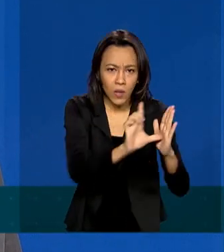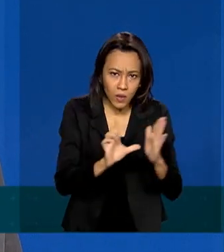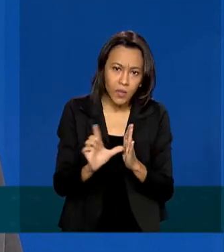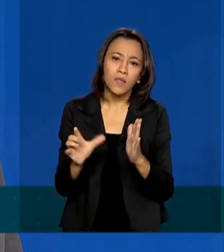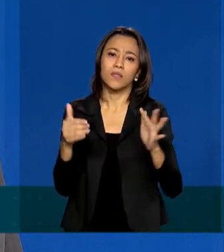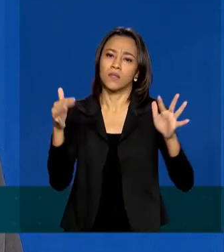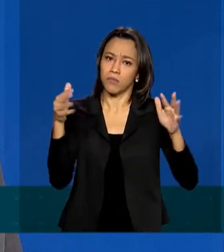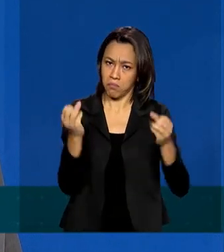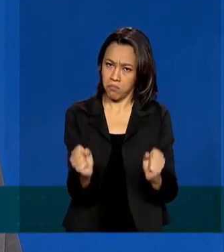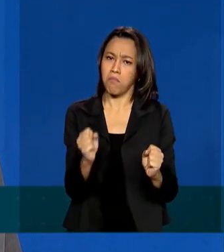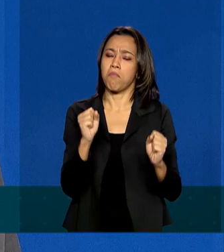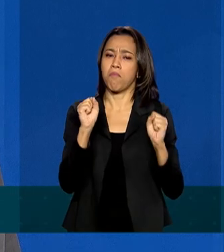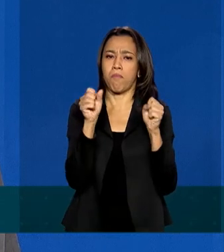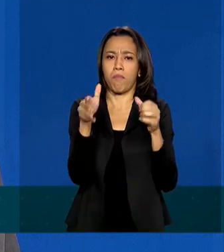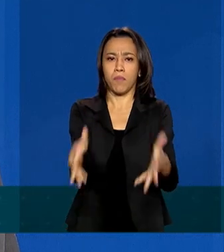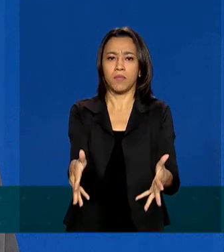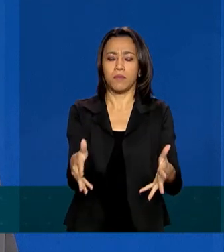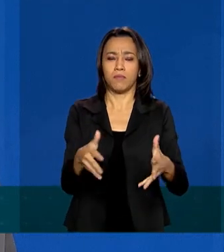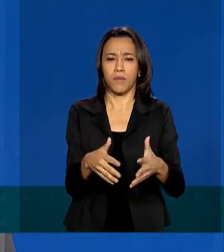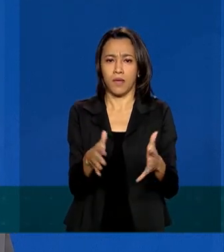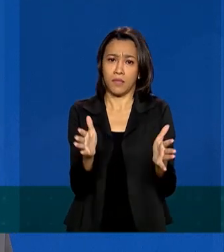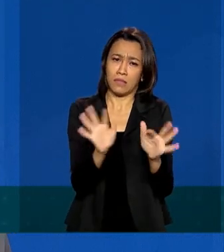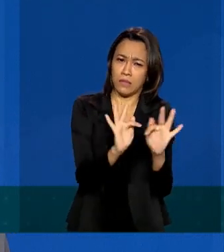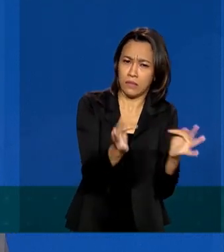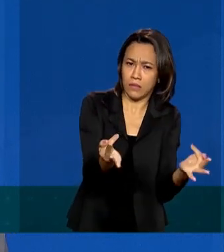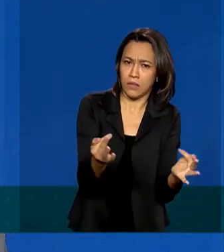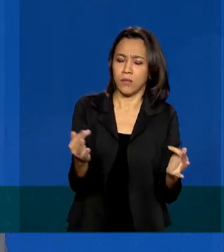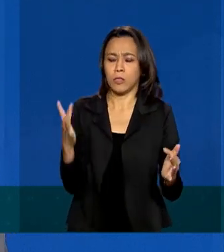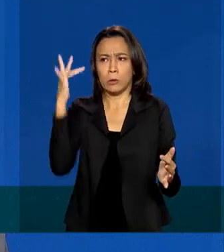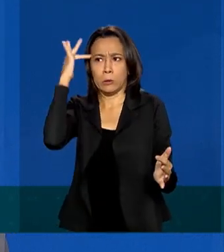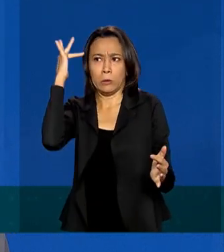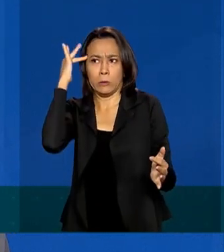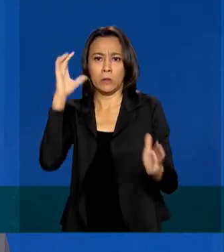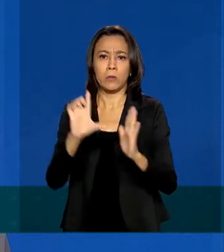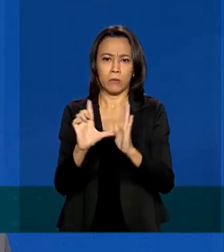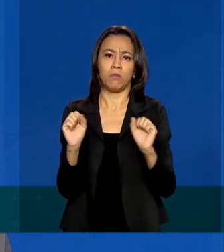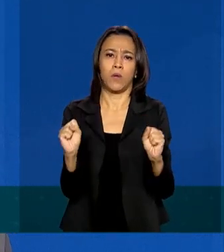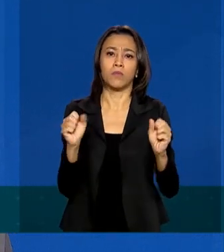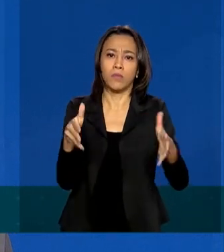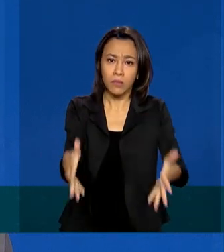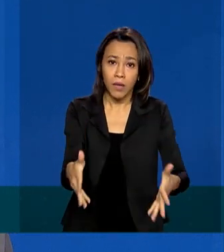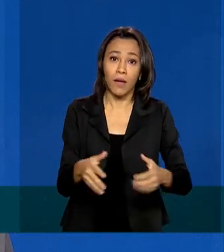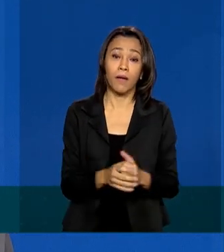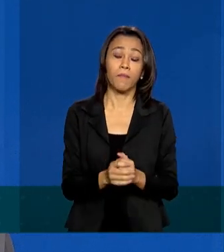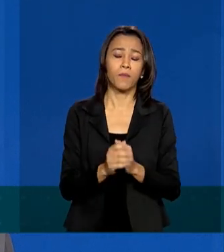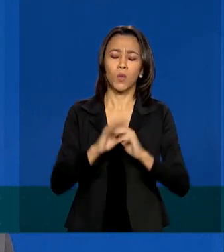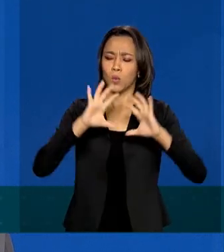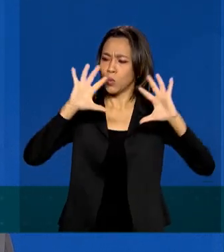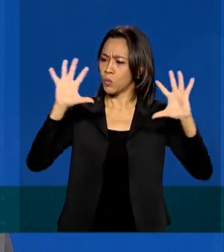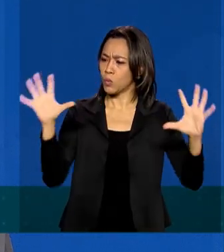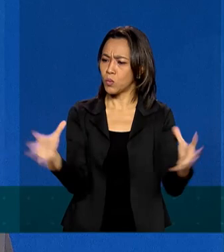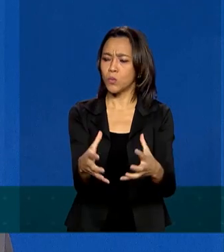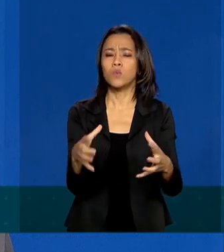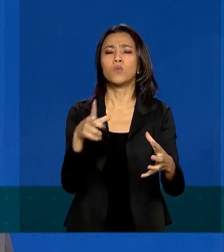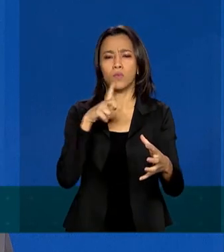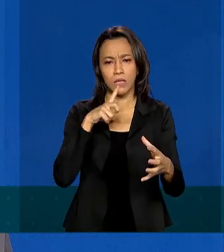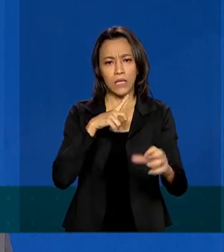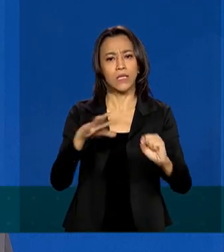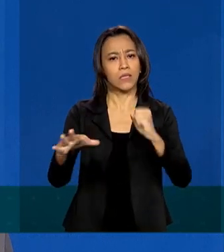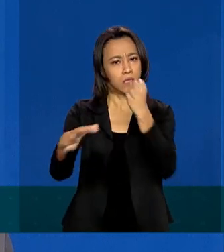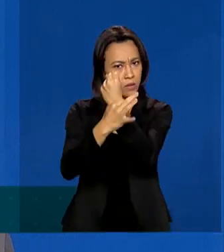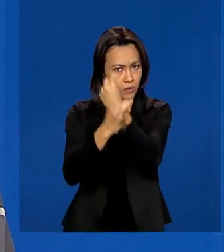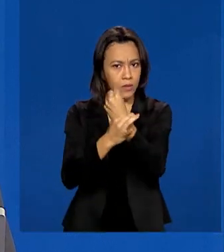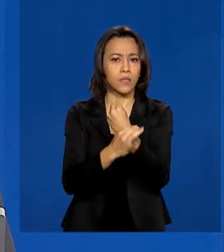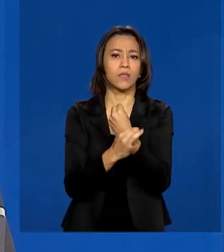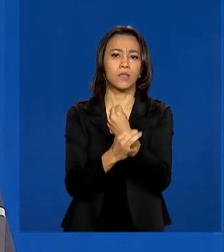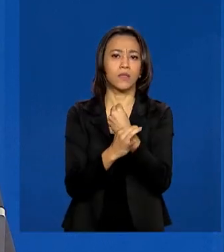O mote da Semana Brasil será todos juntos com segurança para a